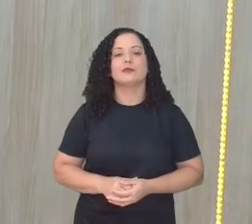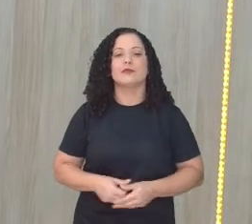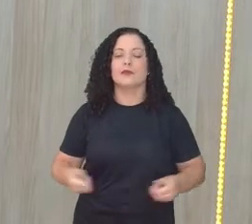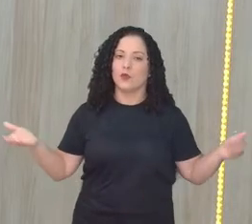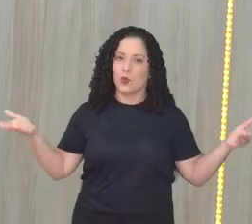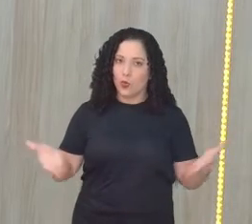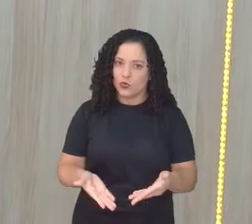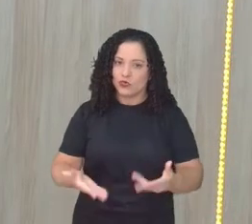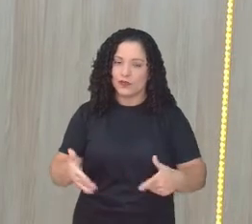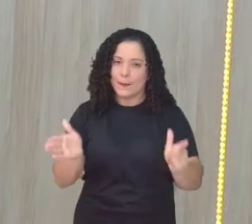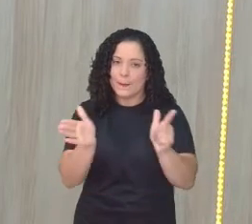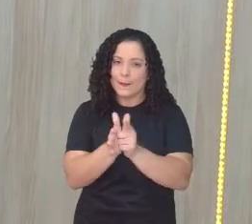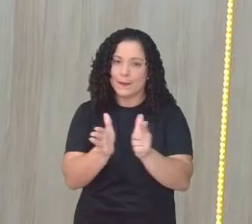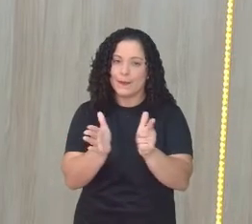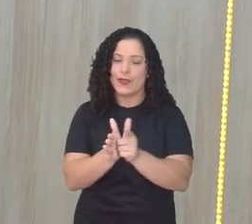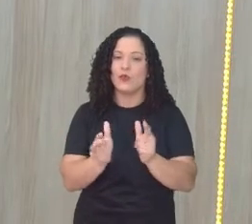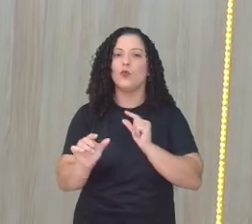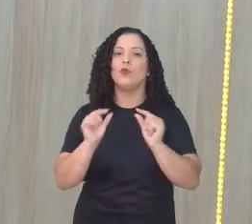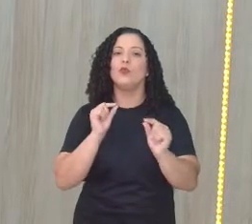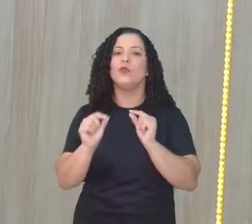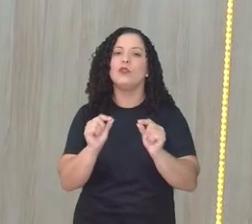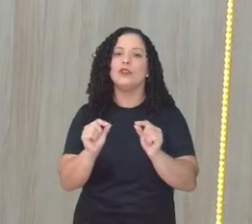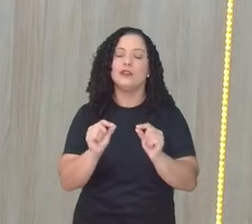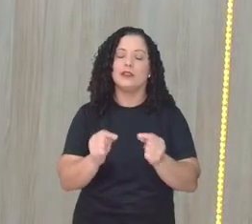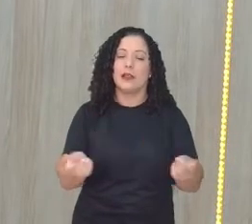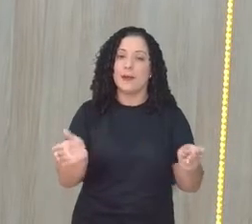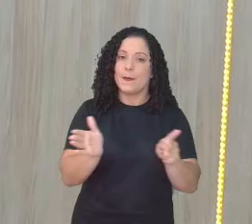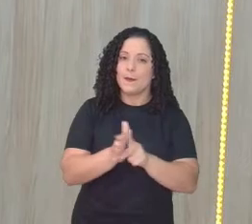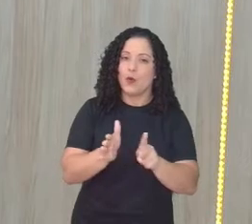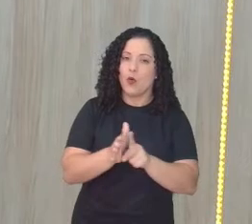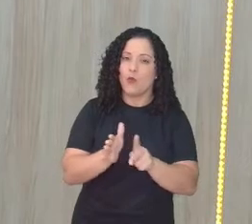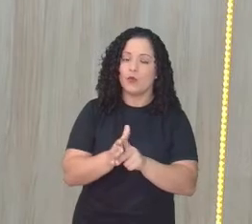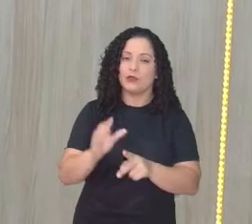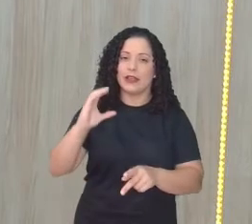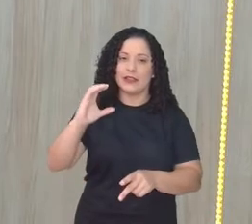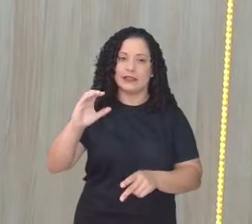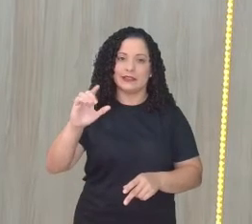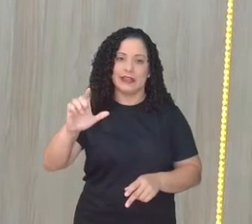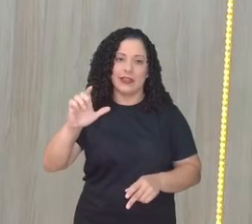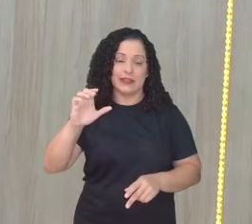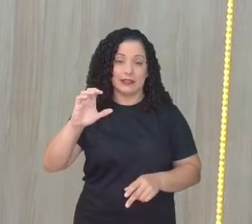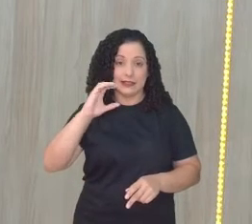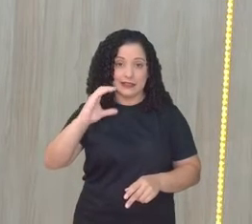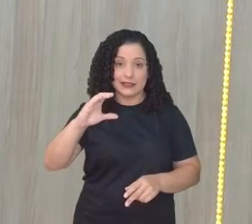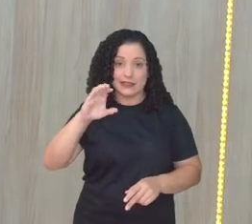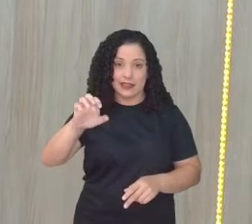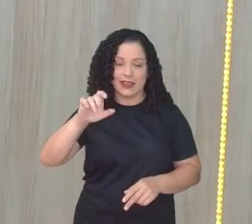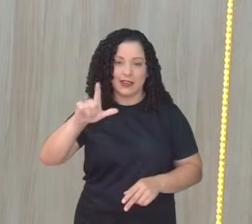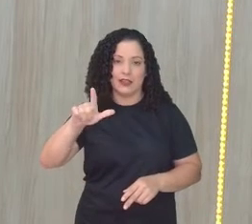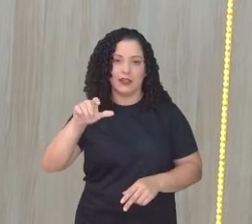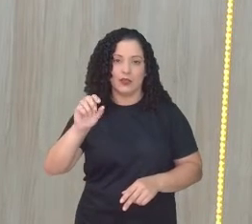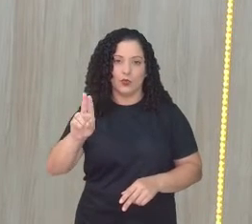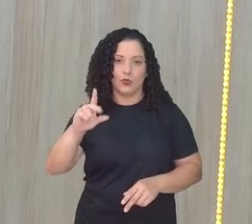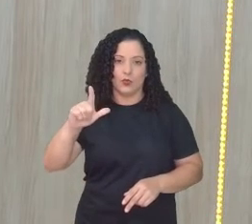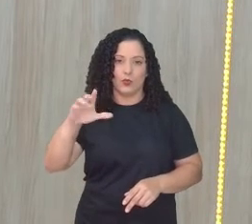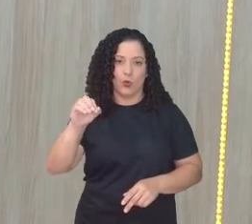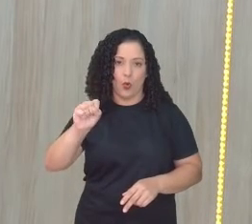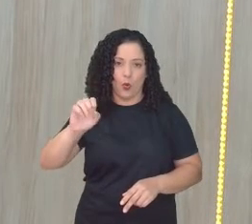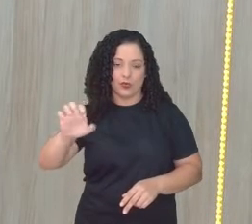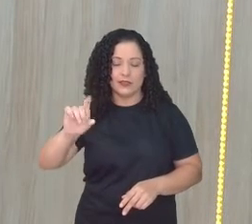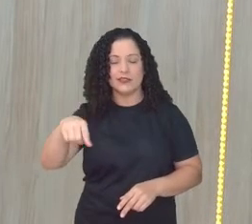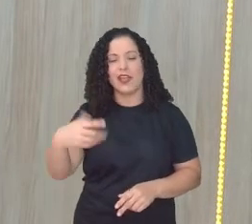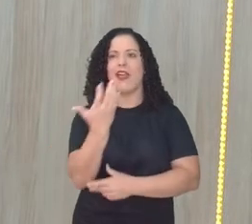de uma substância chamada de celulose, que é extraída aí do tronco de algumas árvores, né,